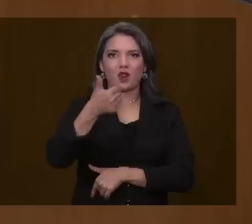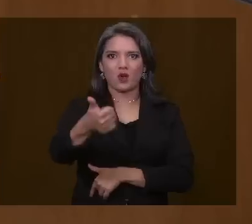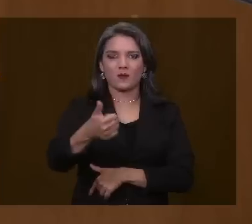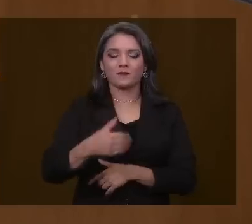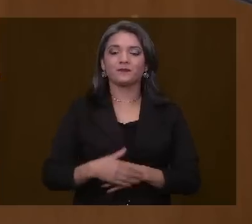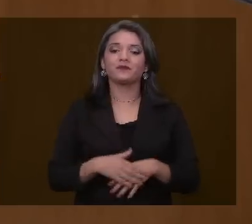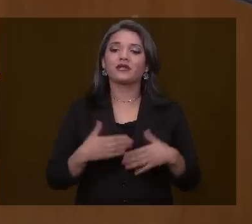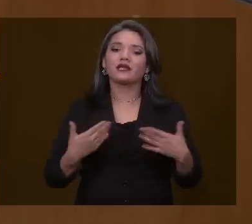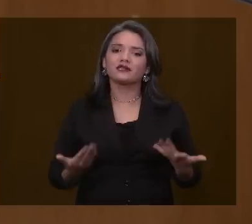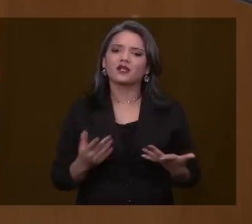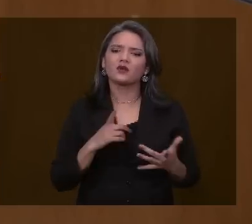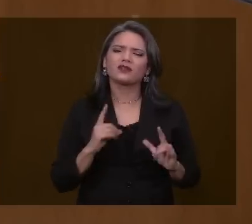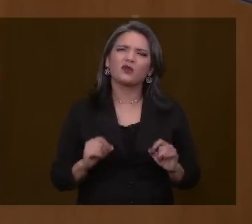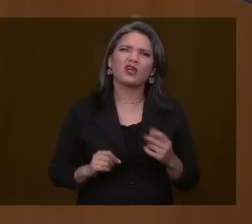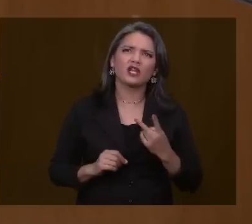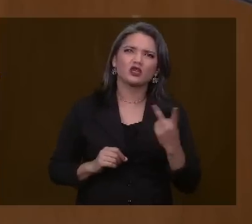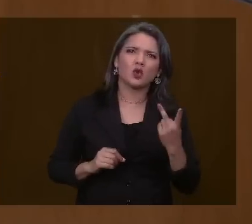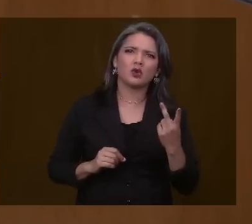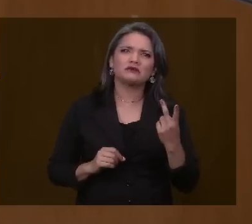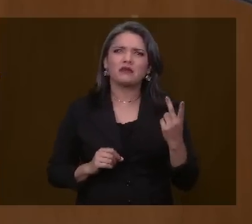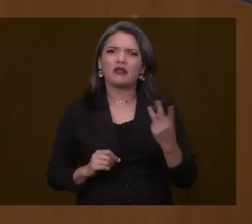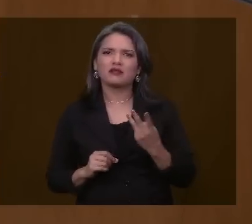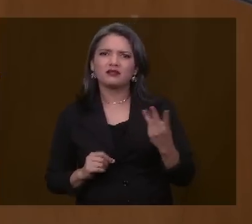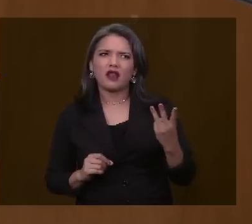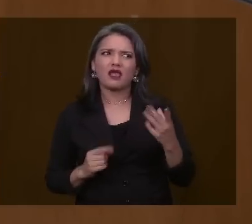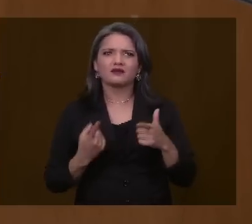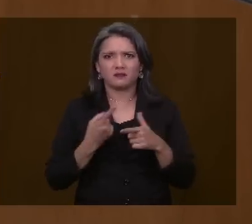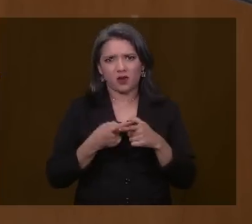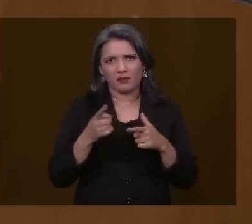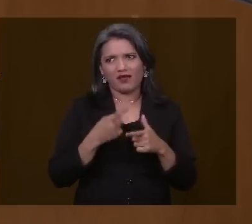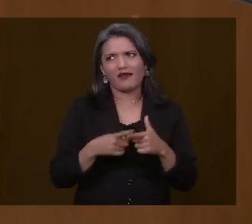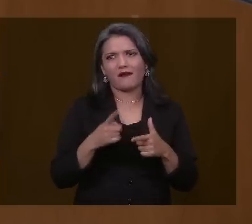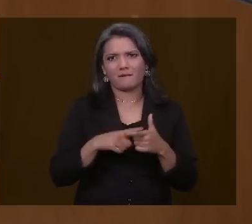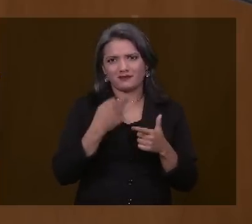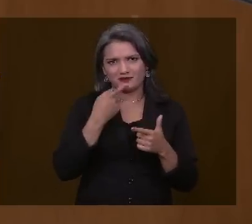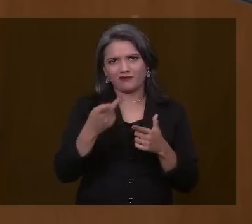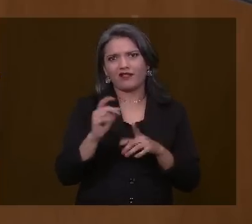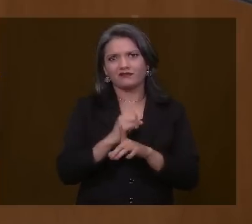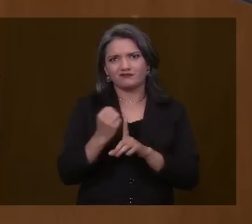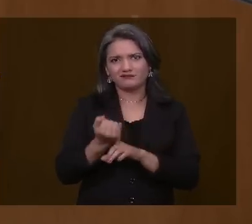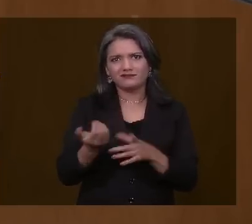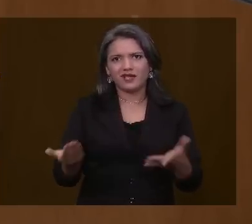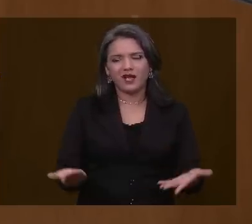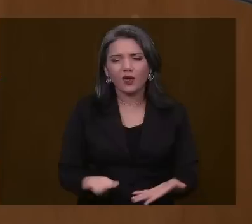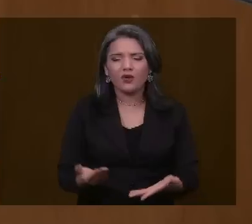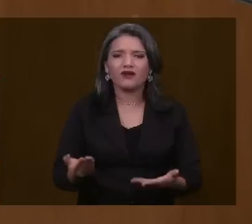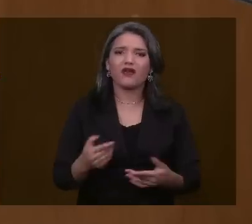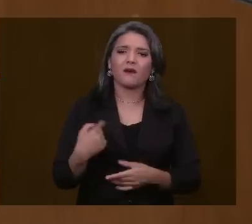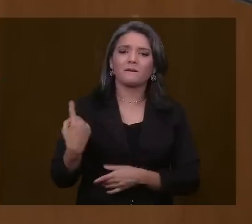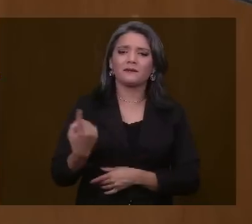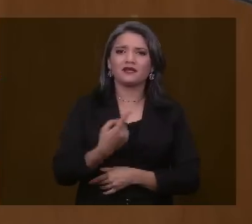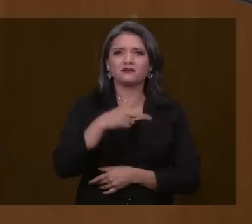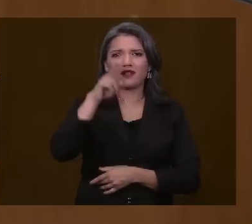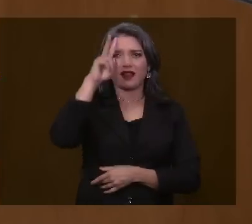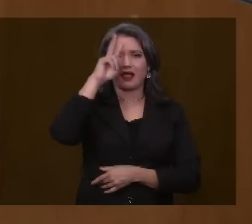a 2 ou 3 dos nossos problemas sociais é o que basta para trazer à mente o sermão da visitação